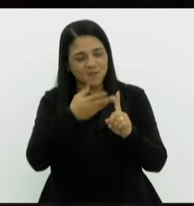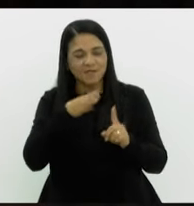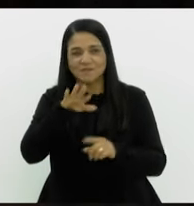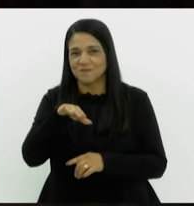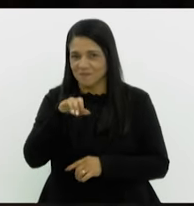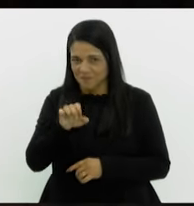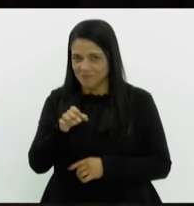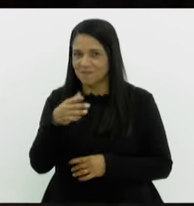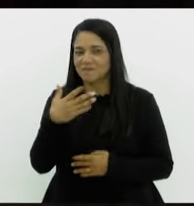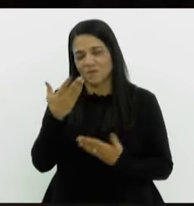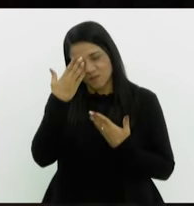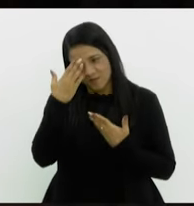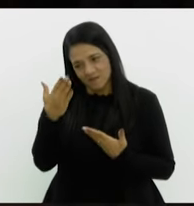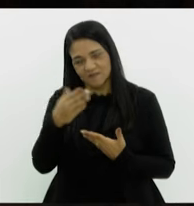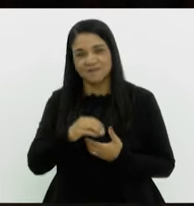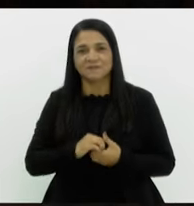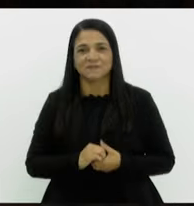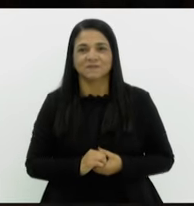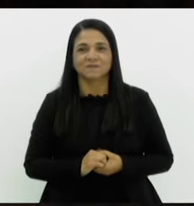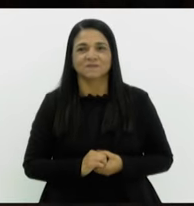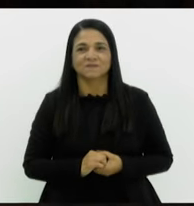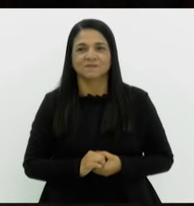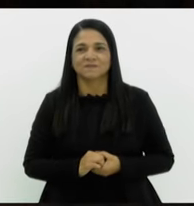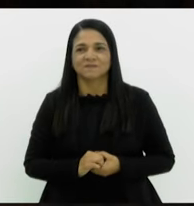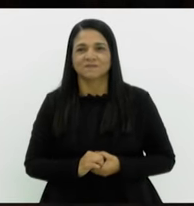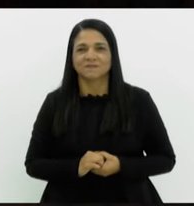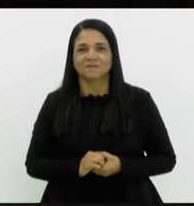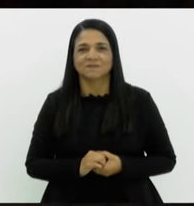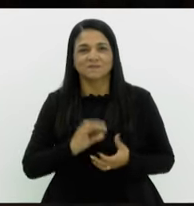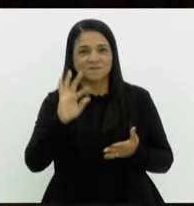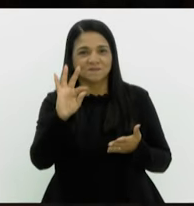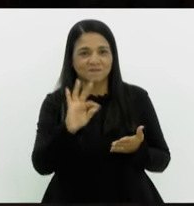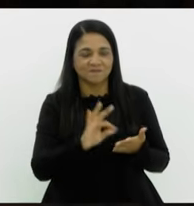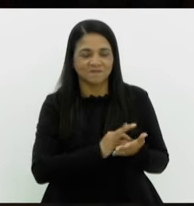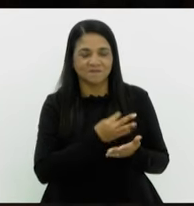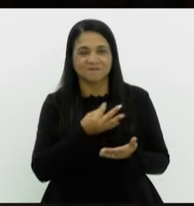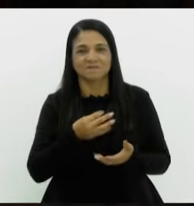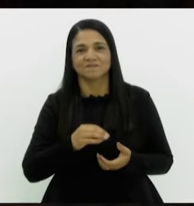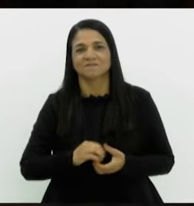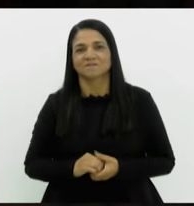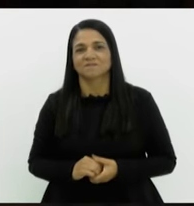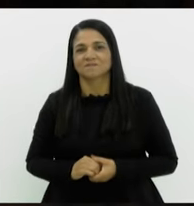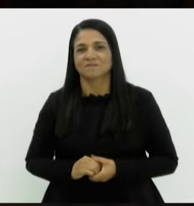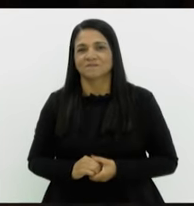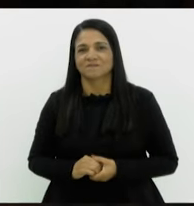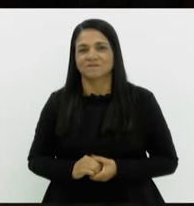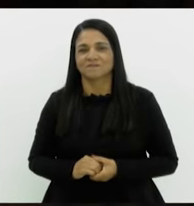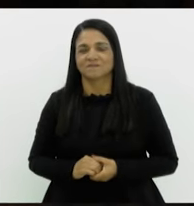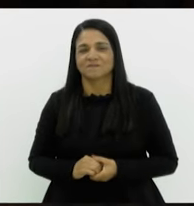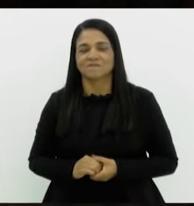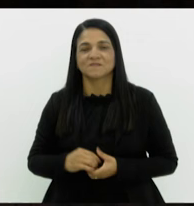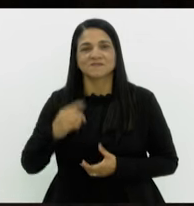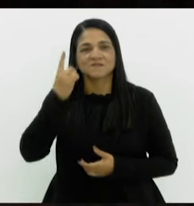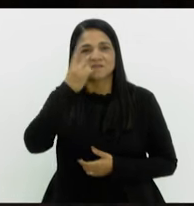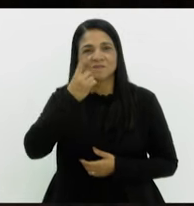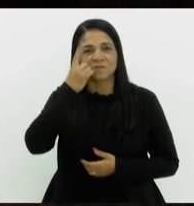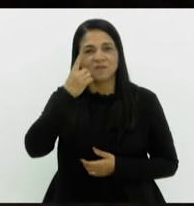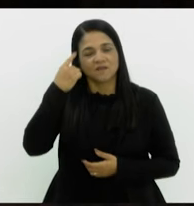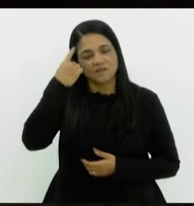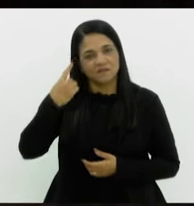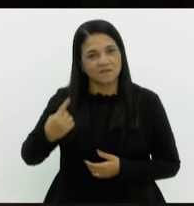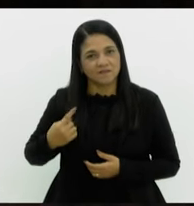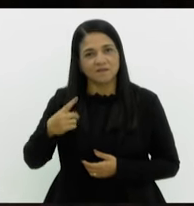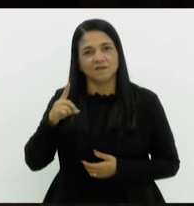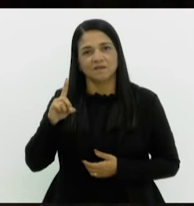mães. Nosso próximo inscrito, nossa nobre deputada Dani